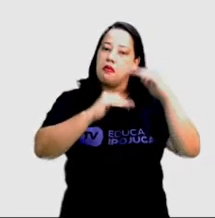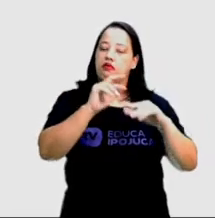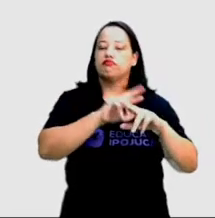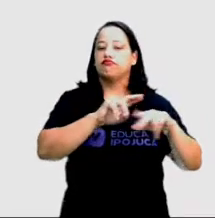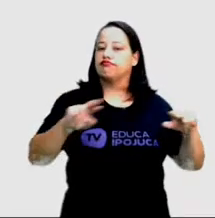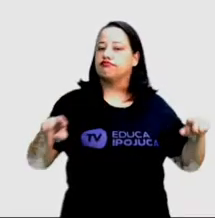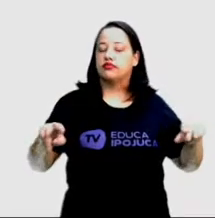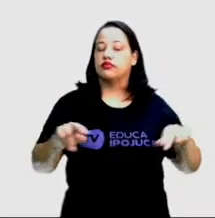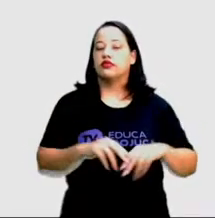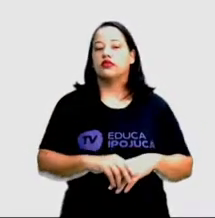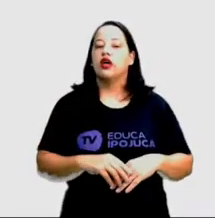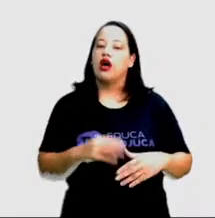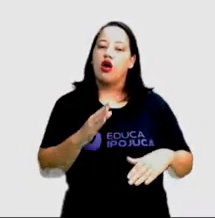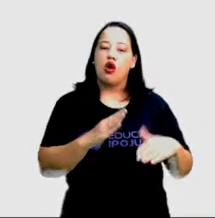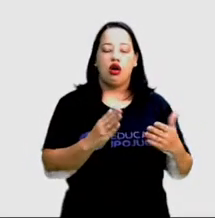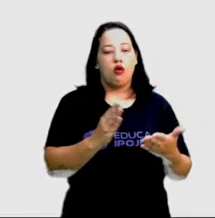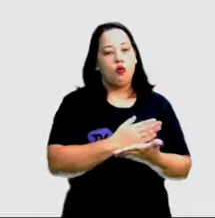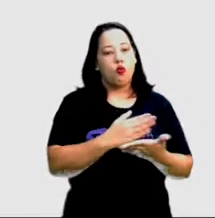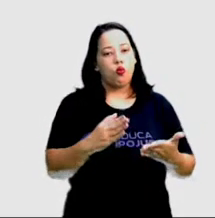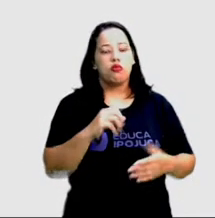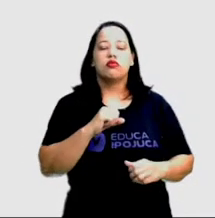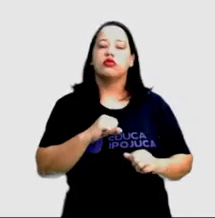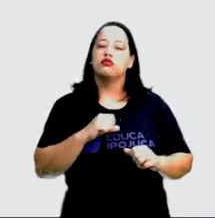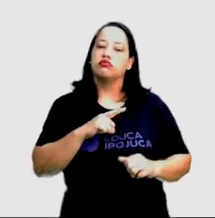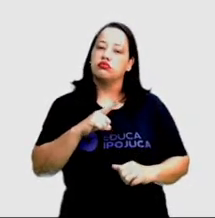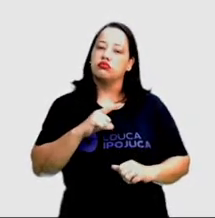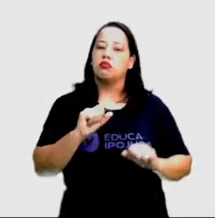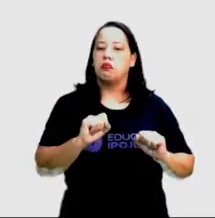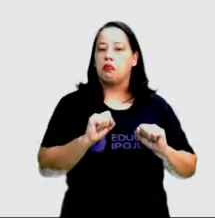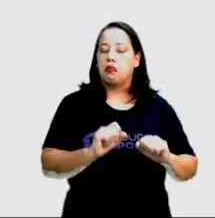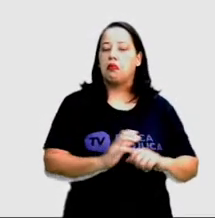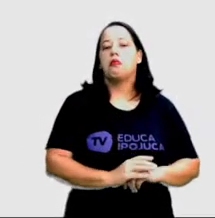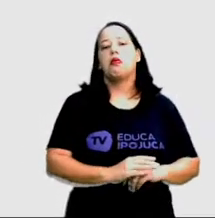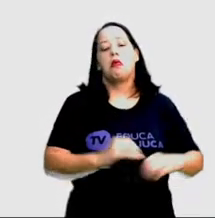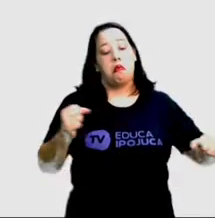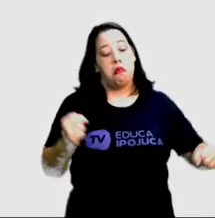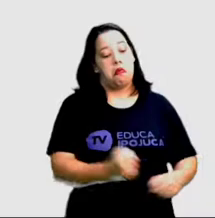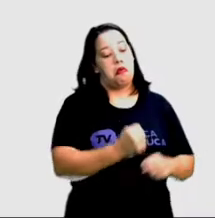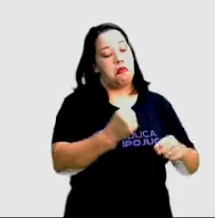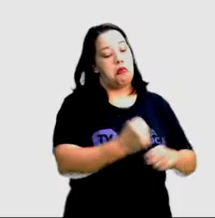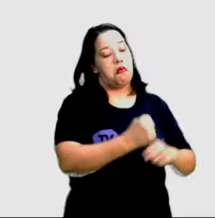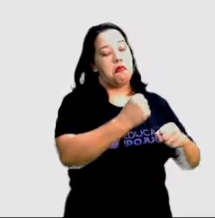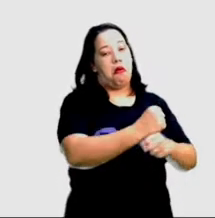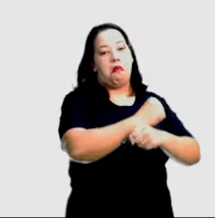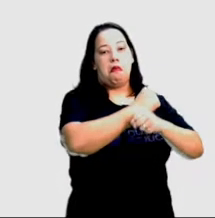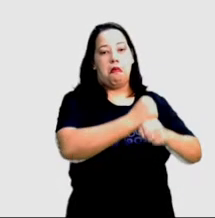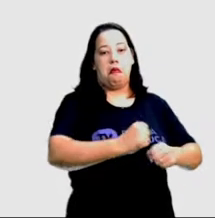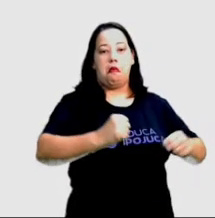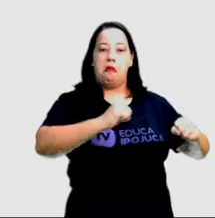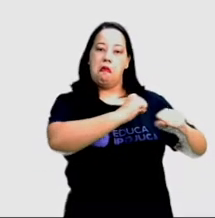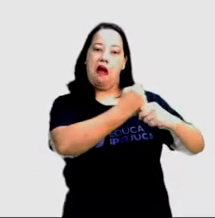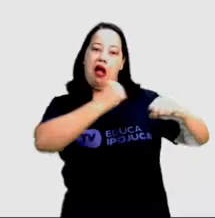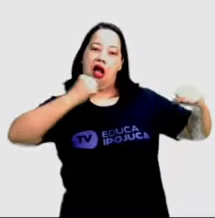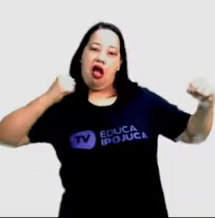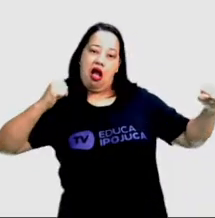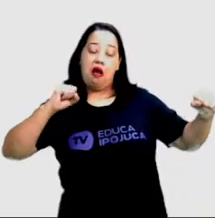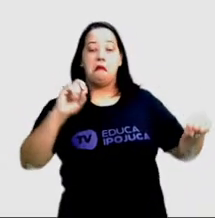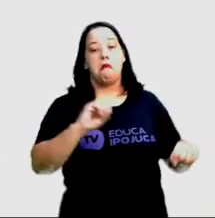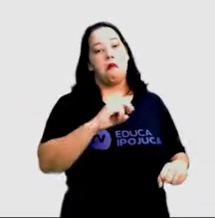algumas das moradias, elas podem ser grandes construções, mas elas também podem ser